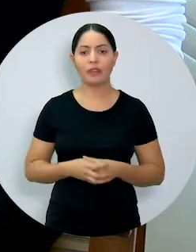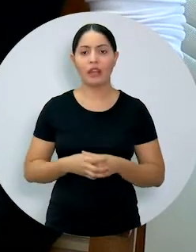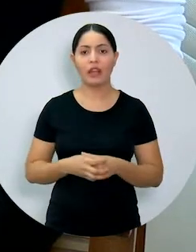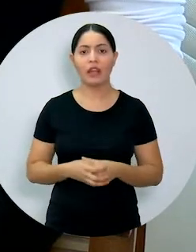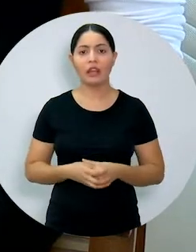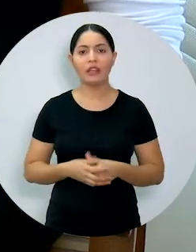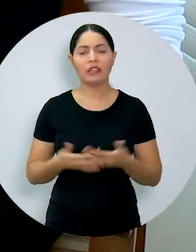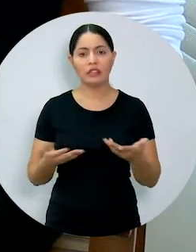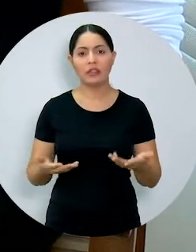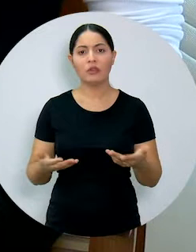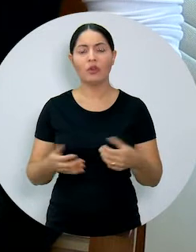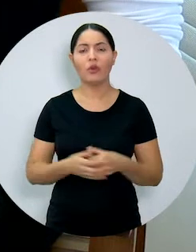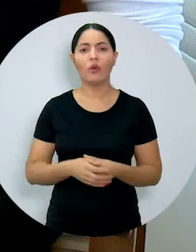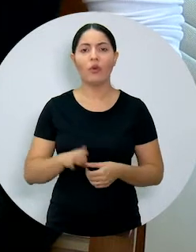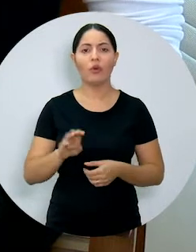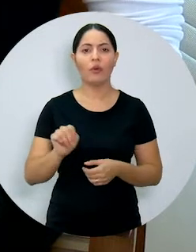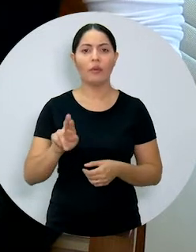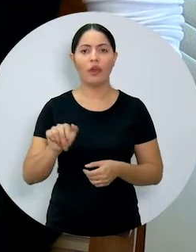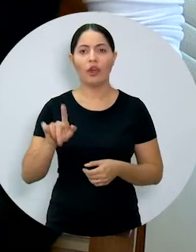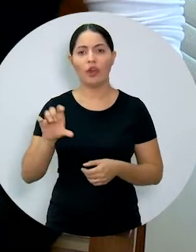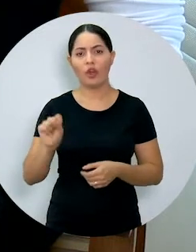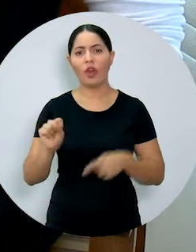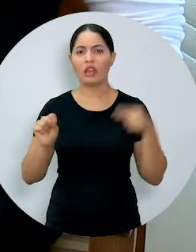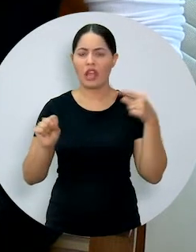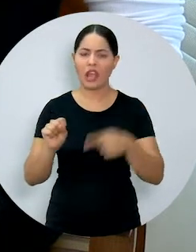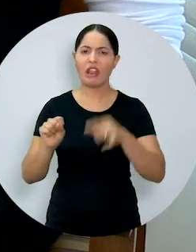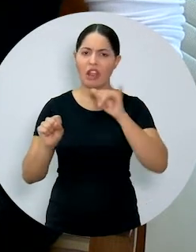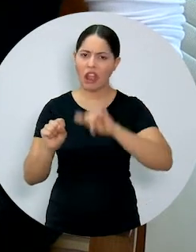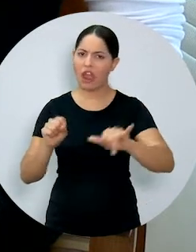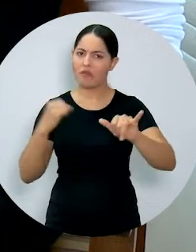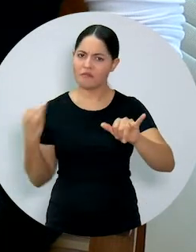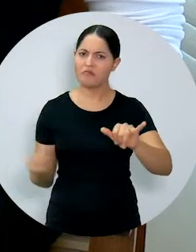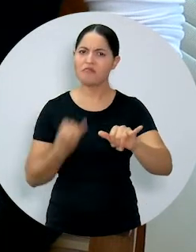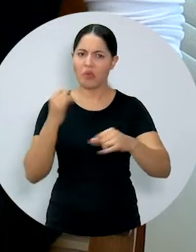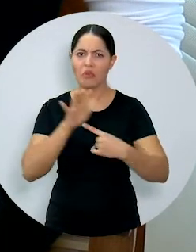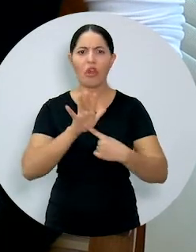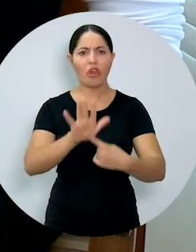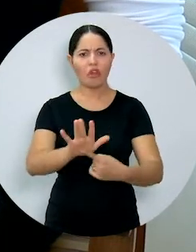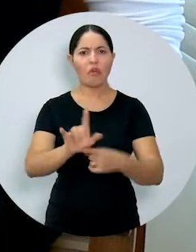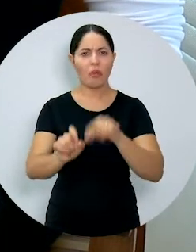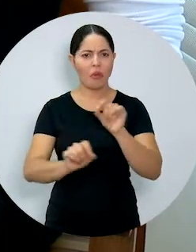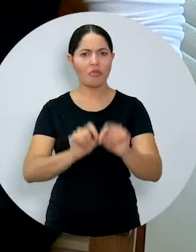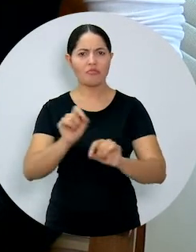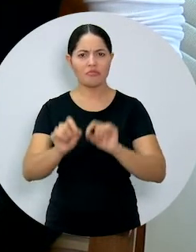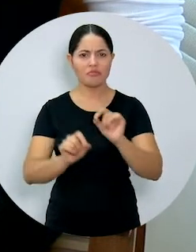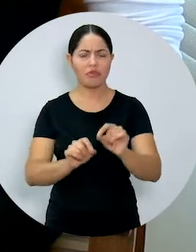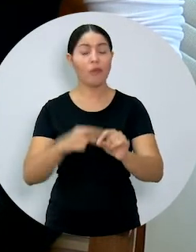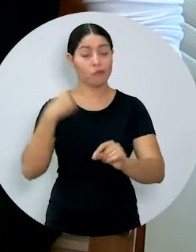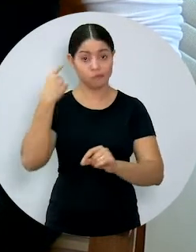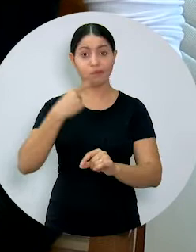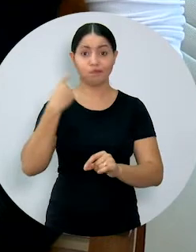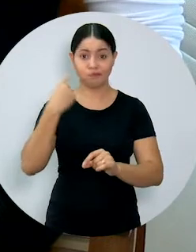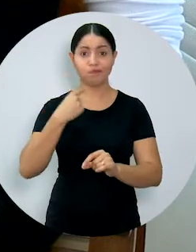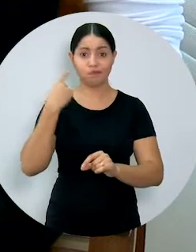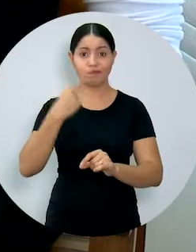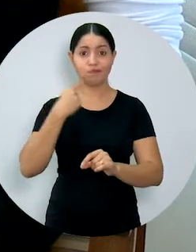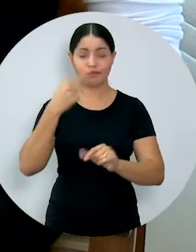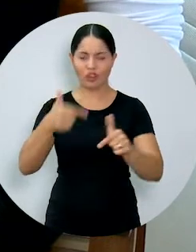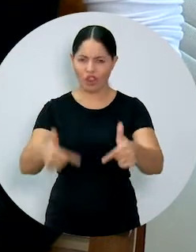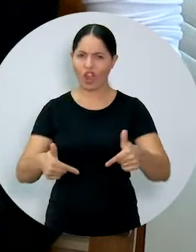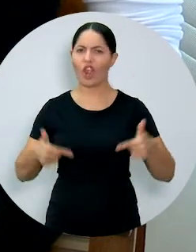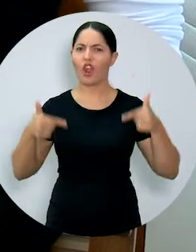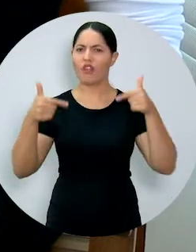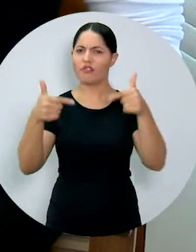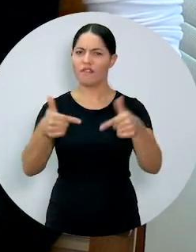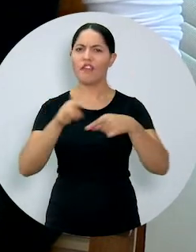grande figura que exemplifica esta figura do advogado como um